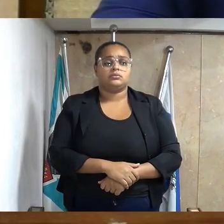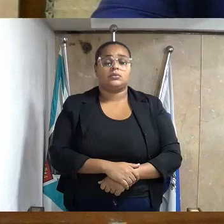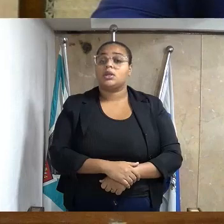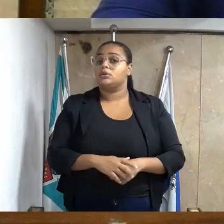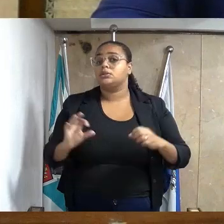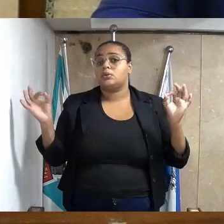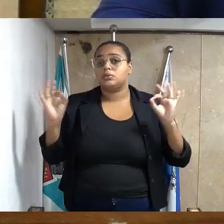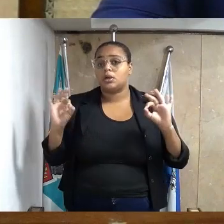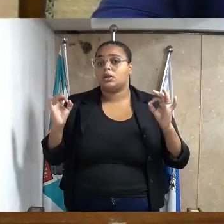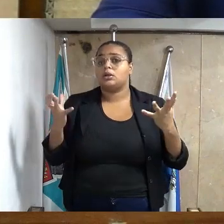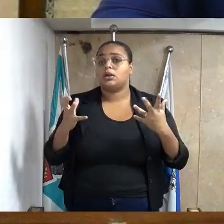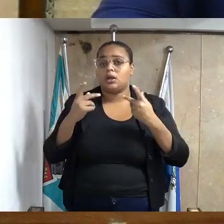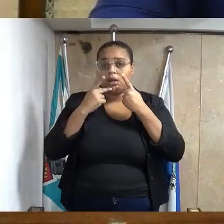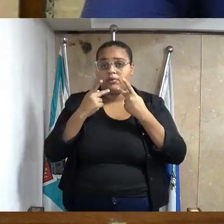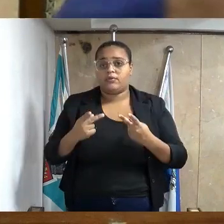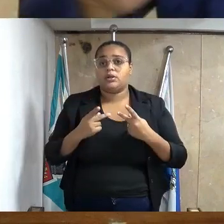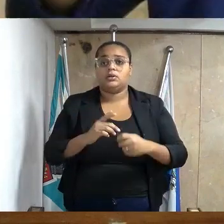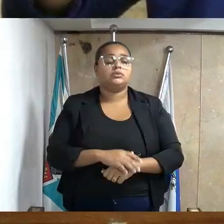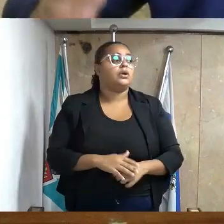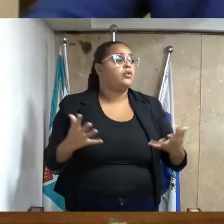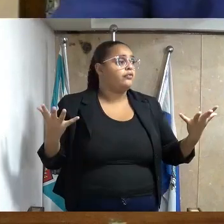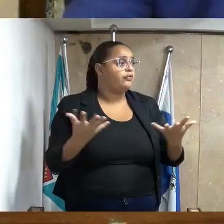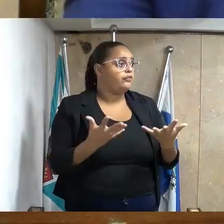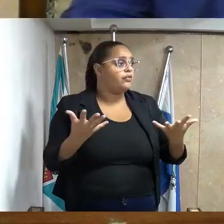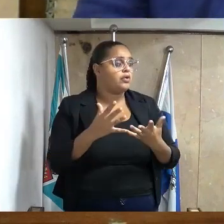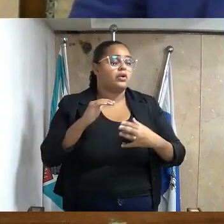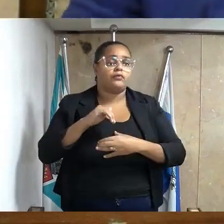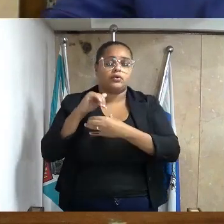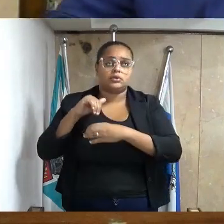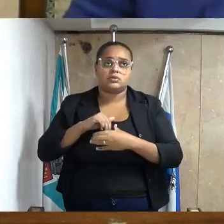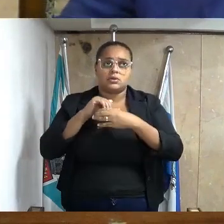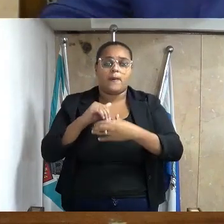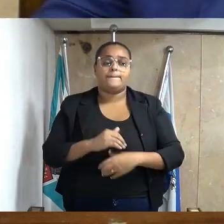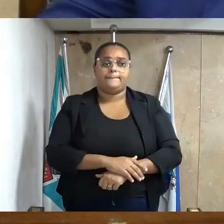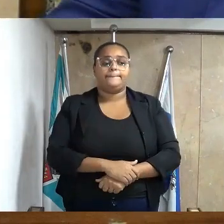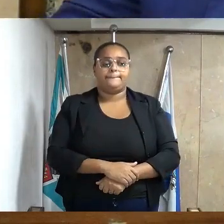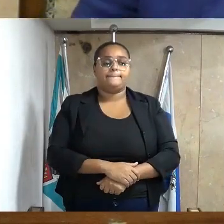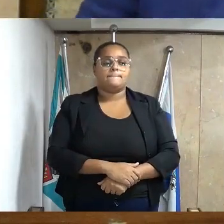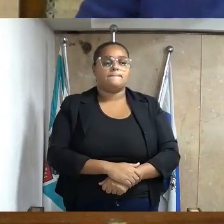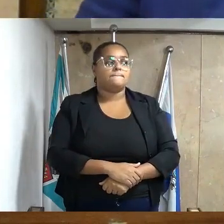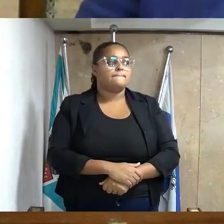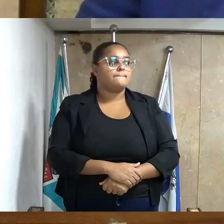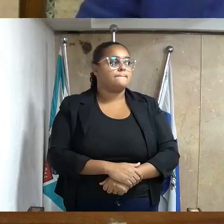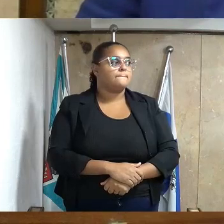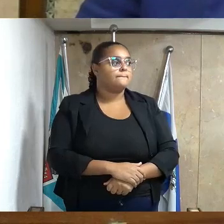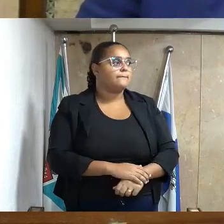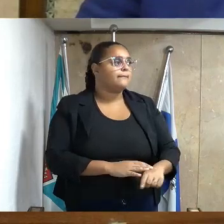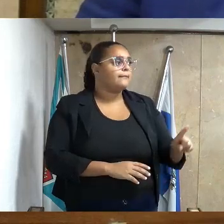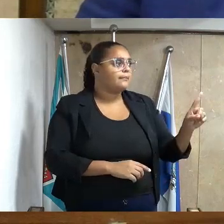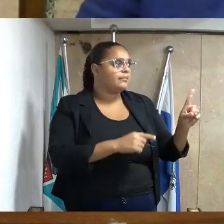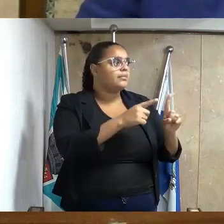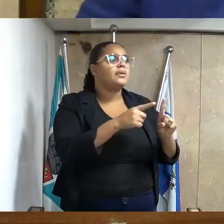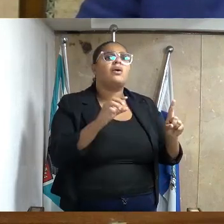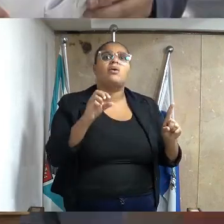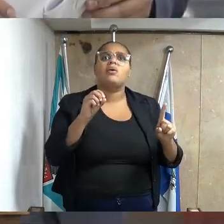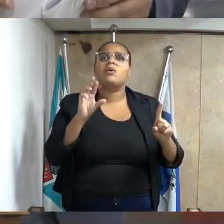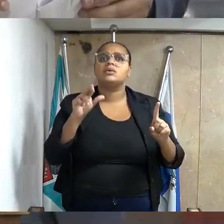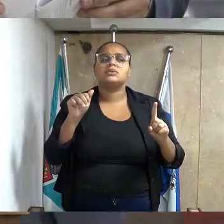Não tendo quem queira discutir a matéria encontra-se em votação. Eu te ligo, estou no plenário. Presidente, questão de ordem da